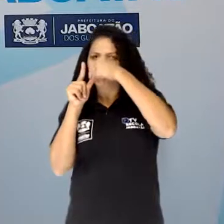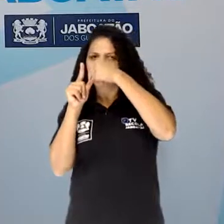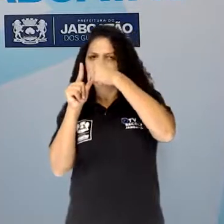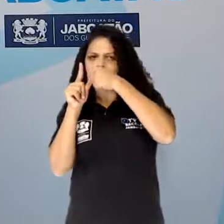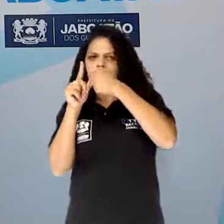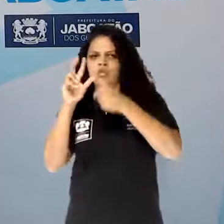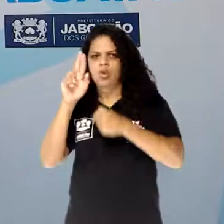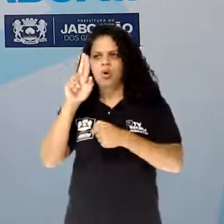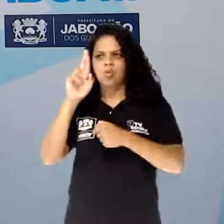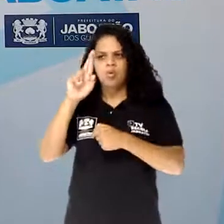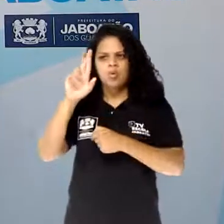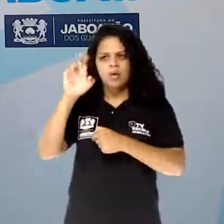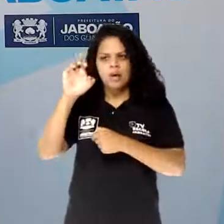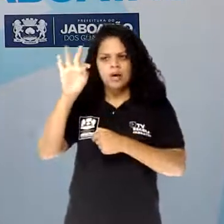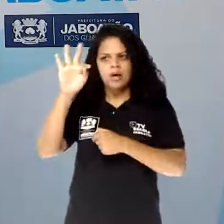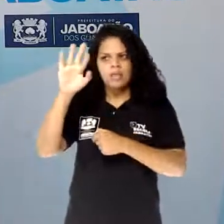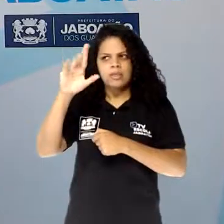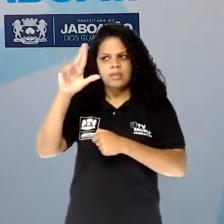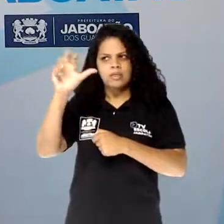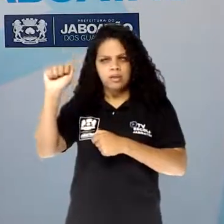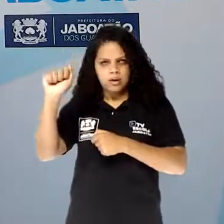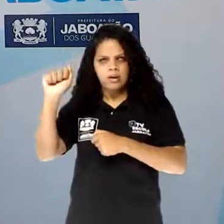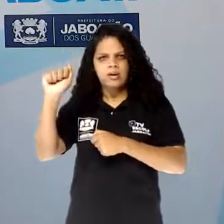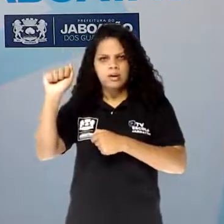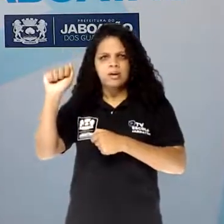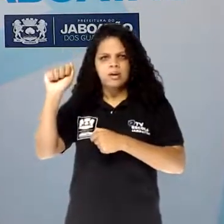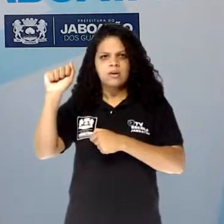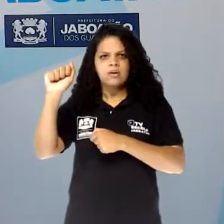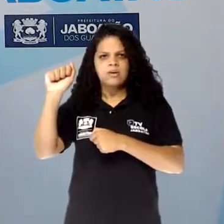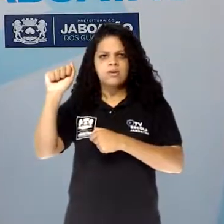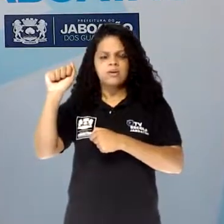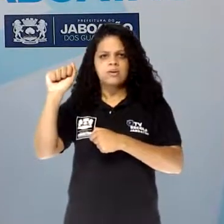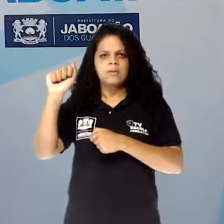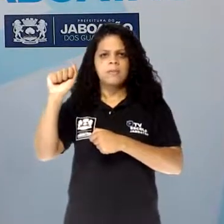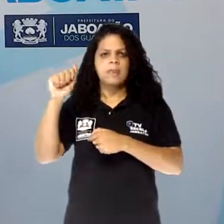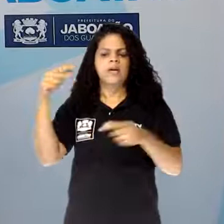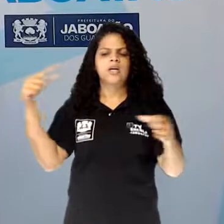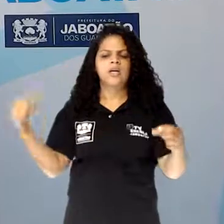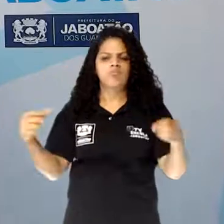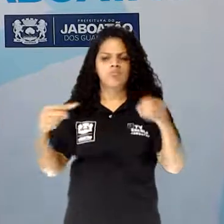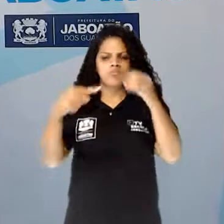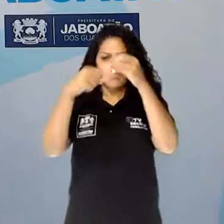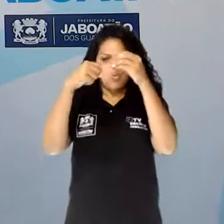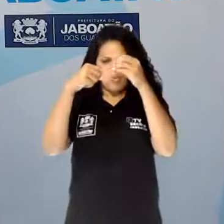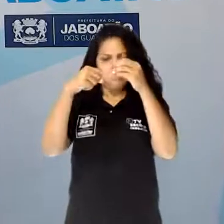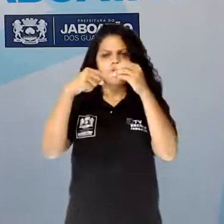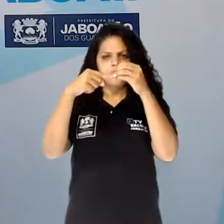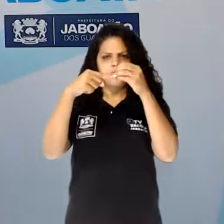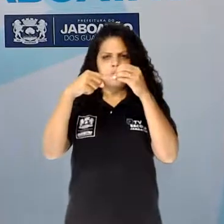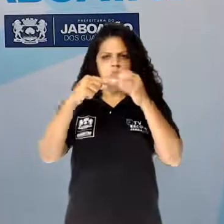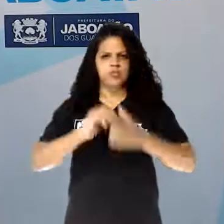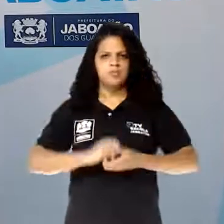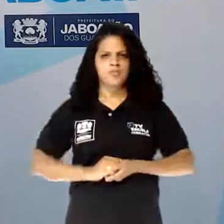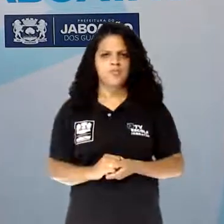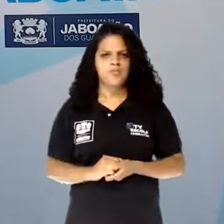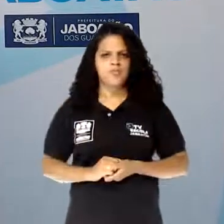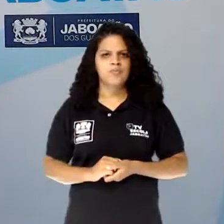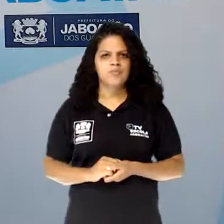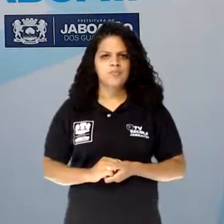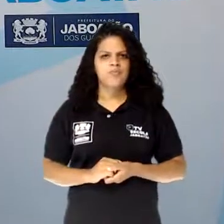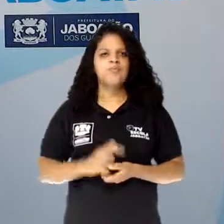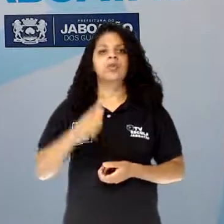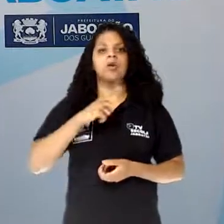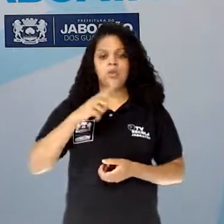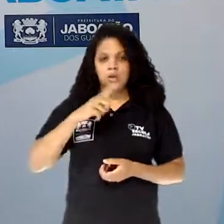uretra e sair, né? Para que encontre o óvulo e o espermatozoide. Então a gente tem aqui os